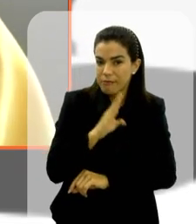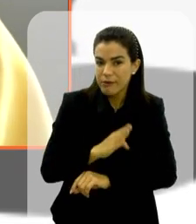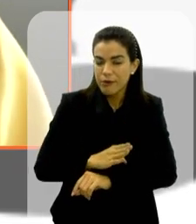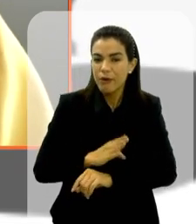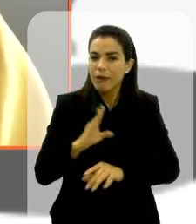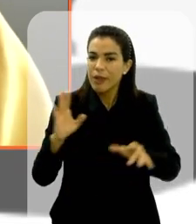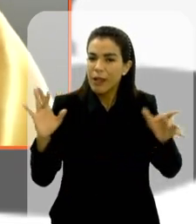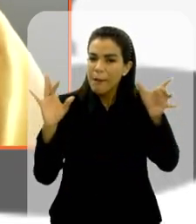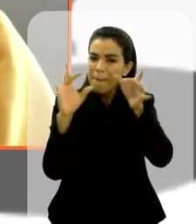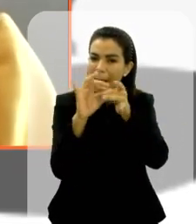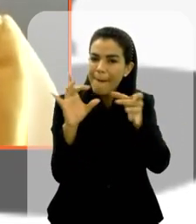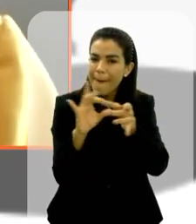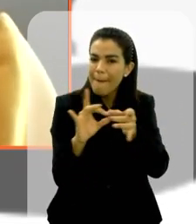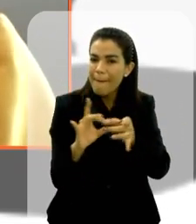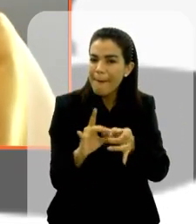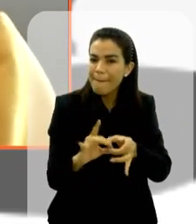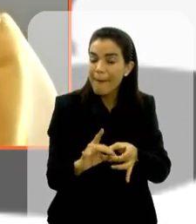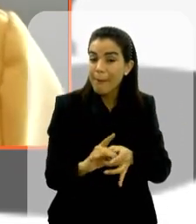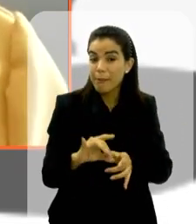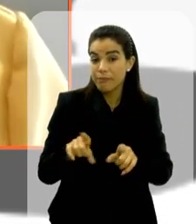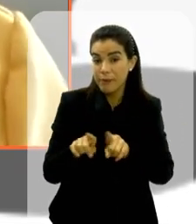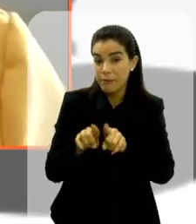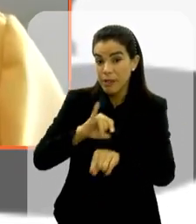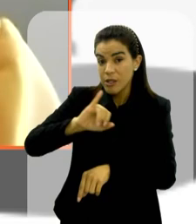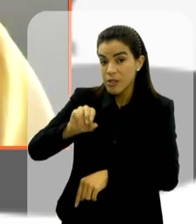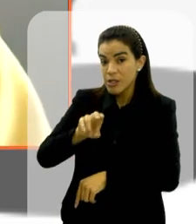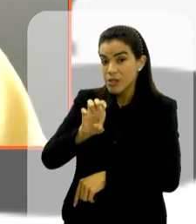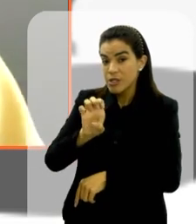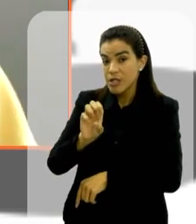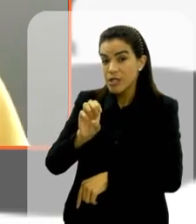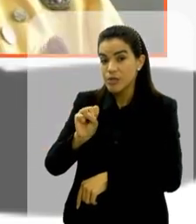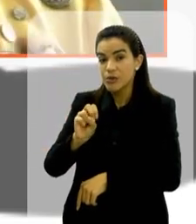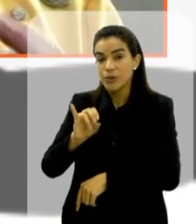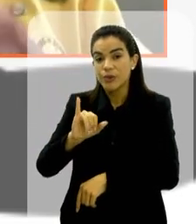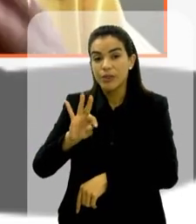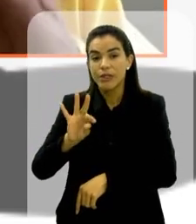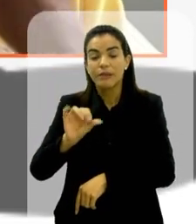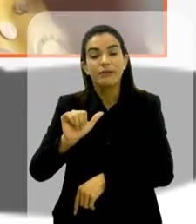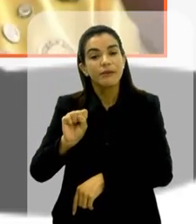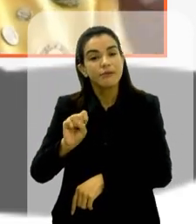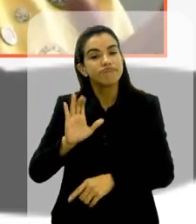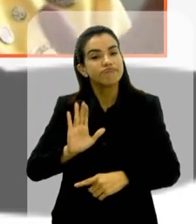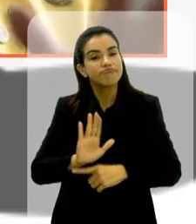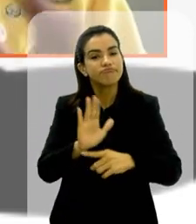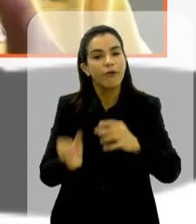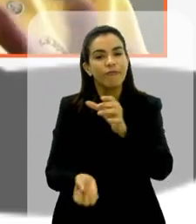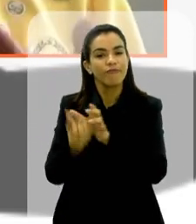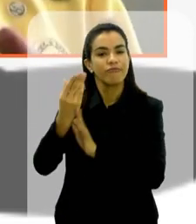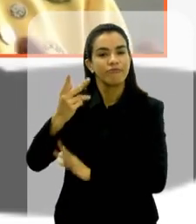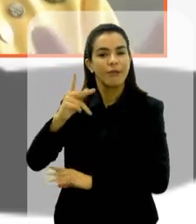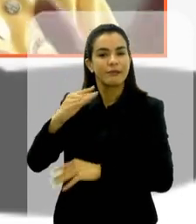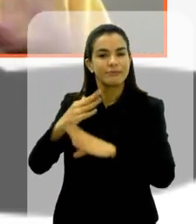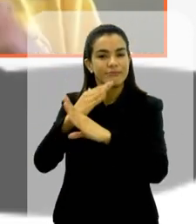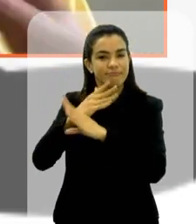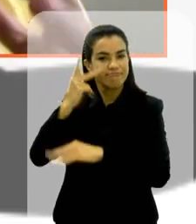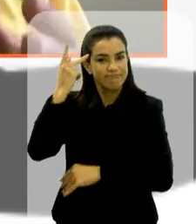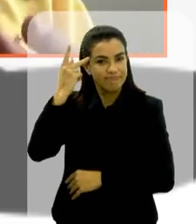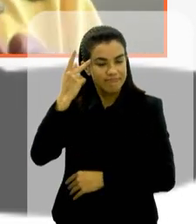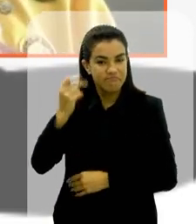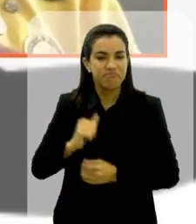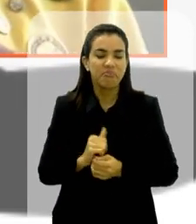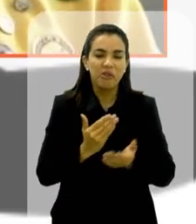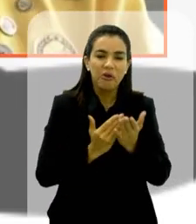relaciona todos os jesuítas, inclusive os jesuítas fundadores de São Paulo. Então, esse Luiz Agram é fabuloso. Aí